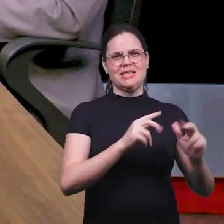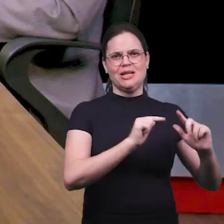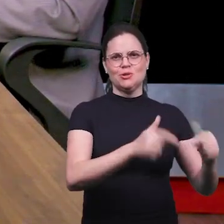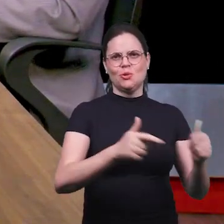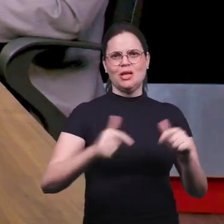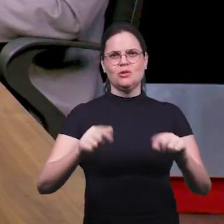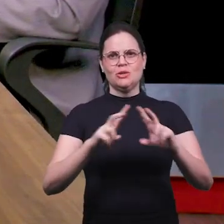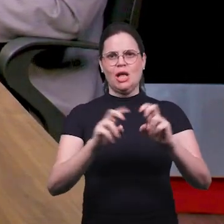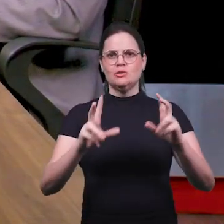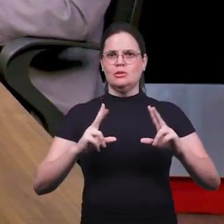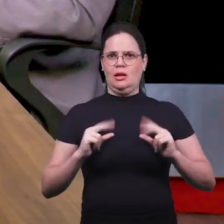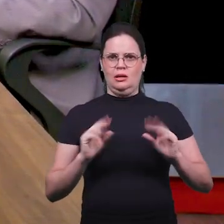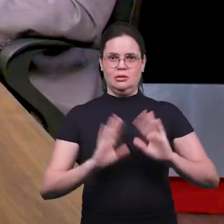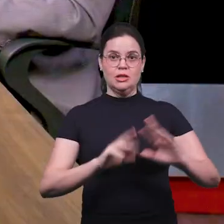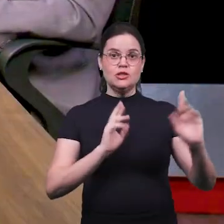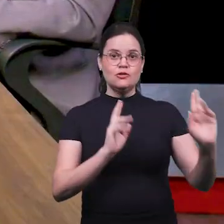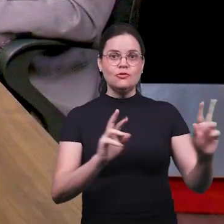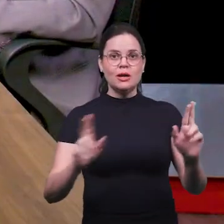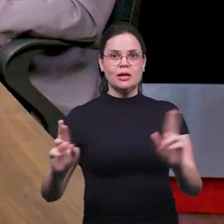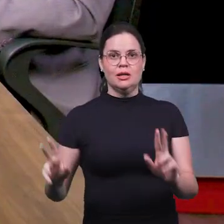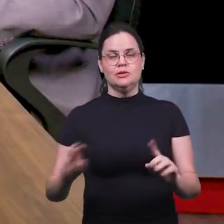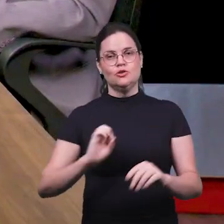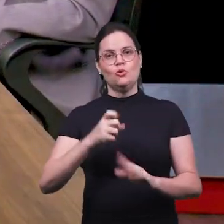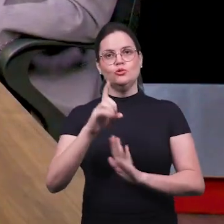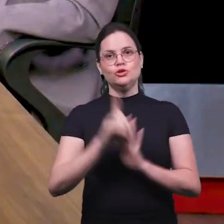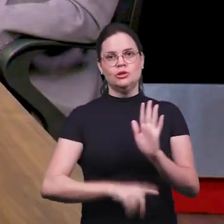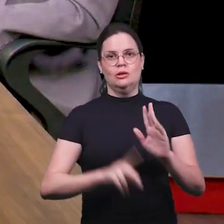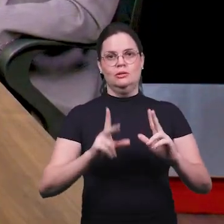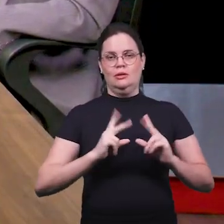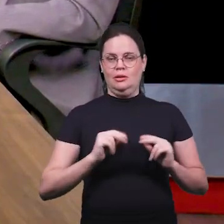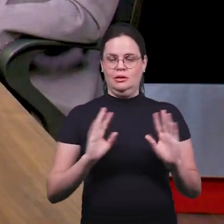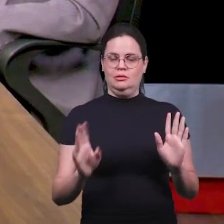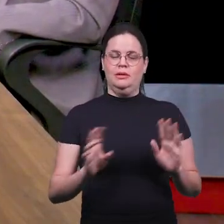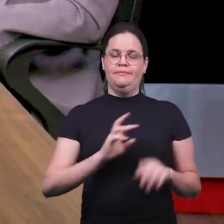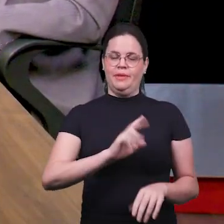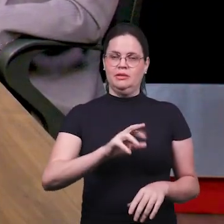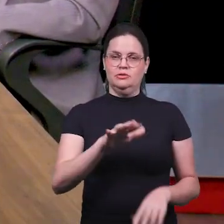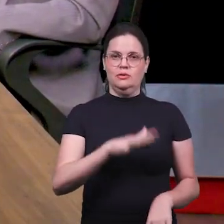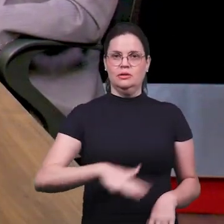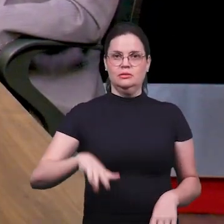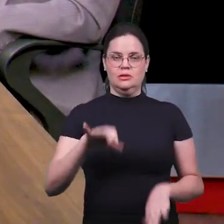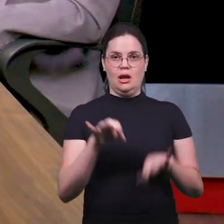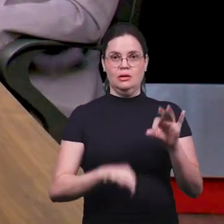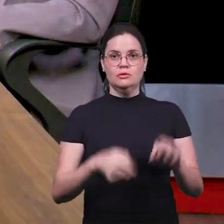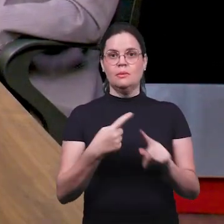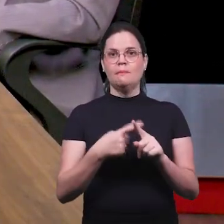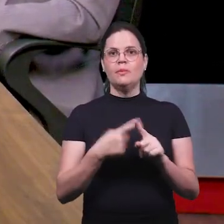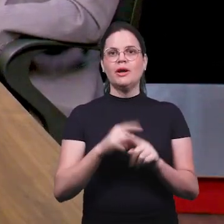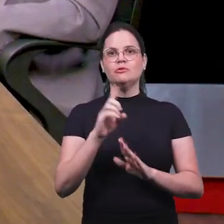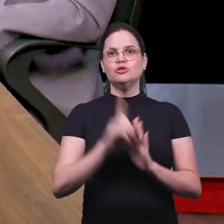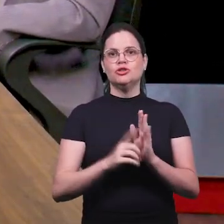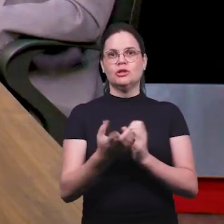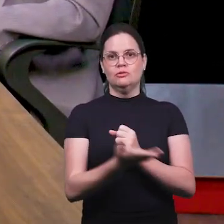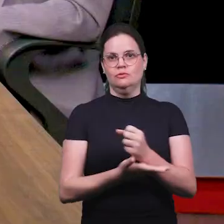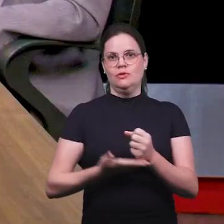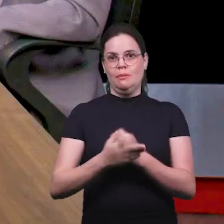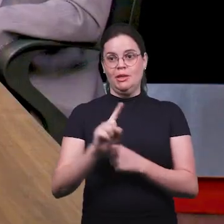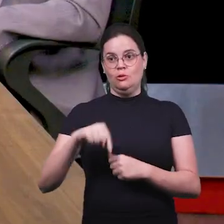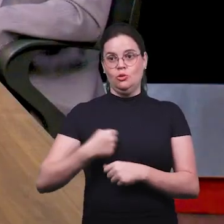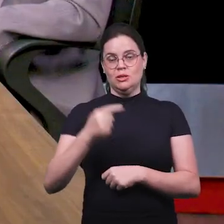de herança, por exemplo. Ou direito à herança, que a gente trata, por exemplo, no Brasil como um direito fundamental previsto na Constituição Federal de